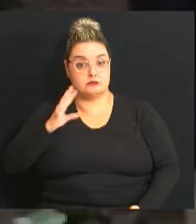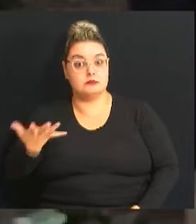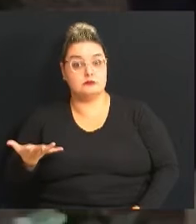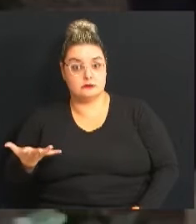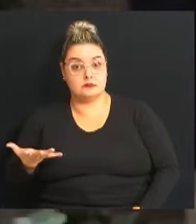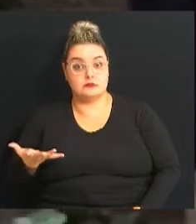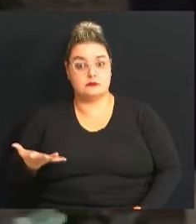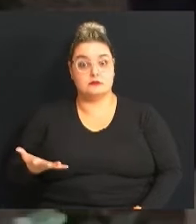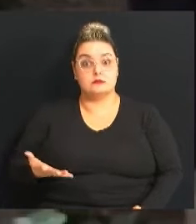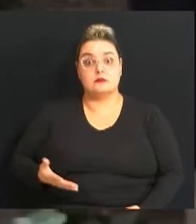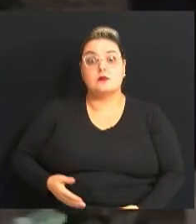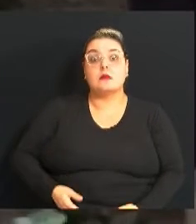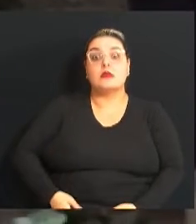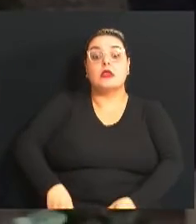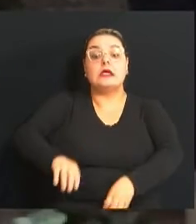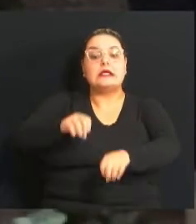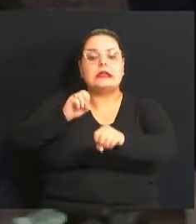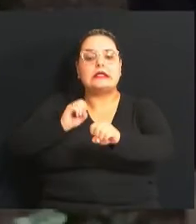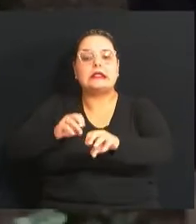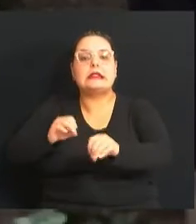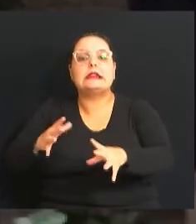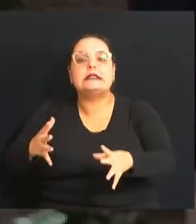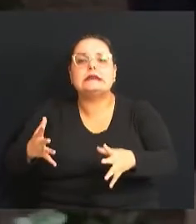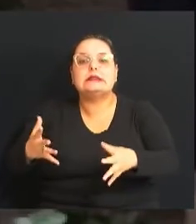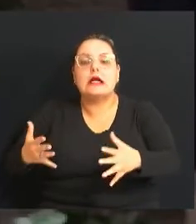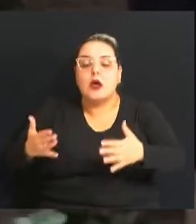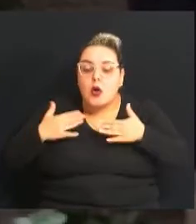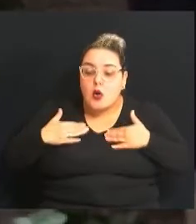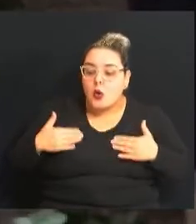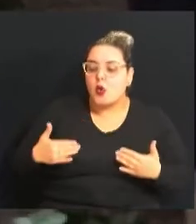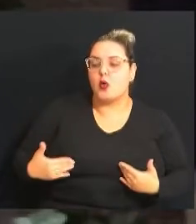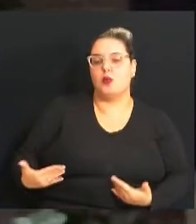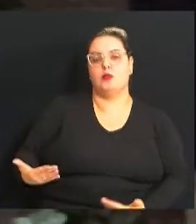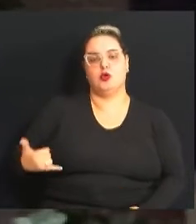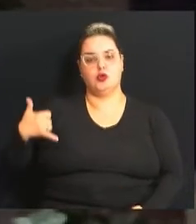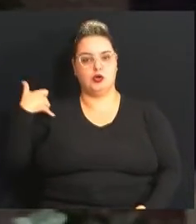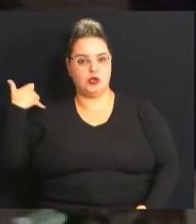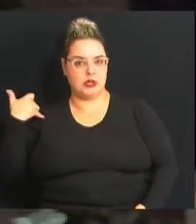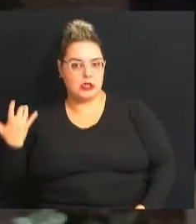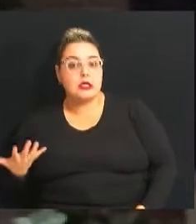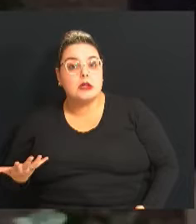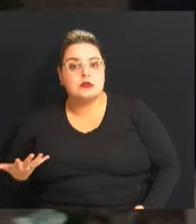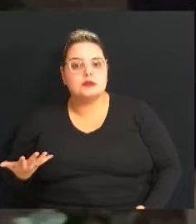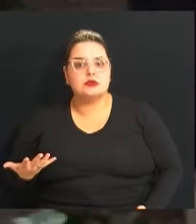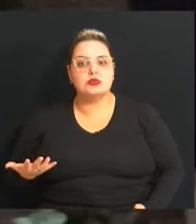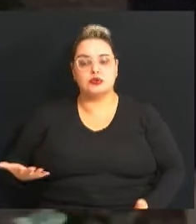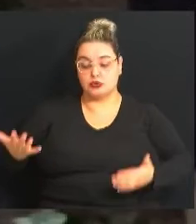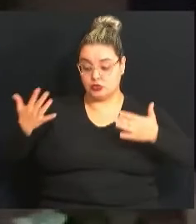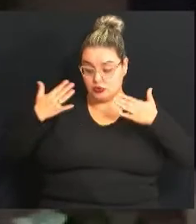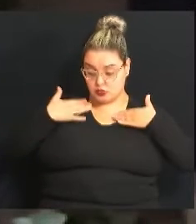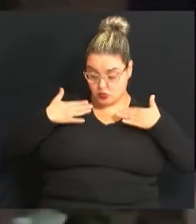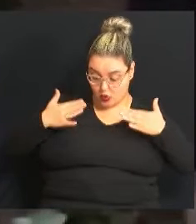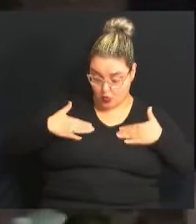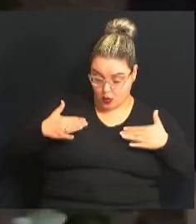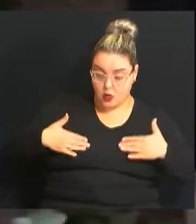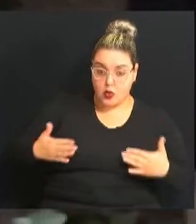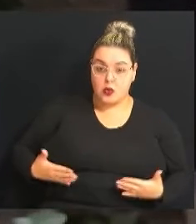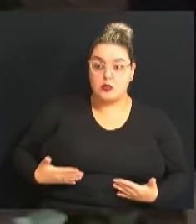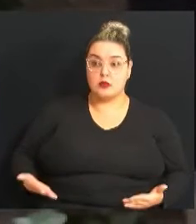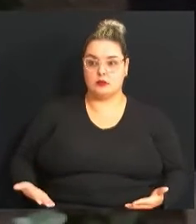a educação contemplasse a corporeidade e que o corpo tivesse o seu